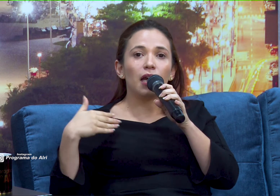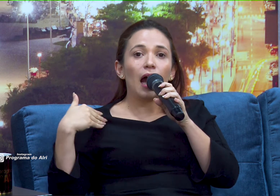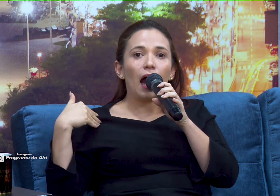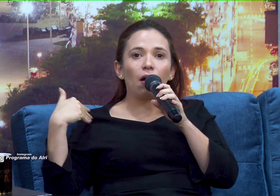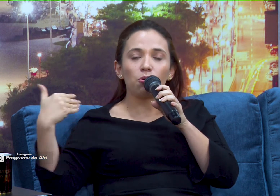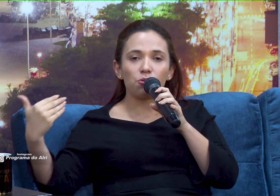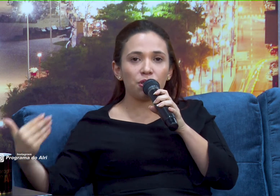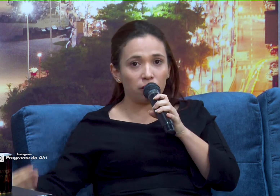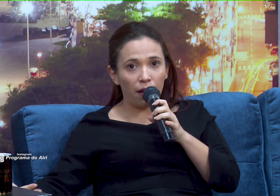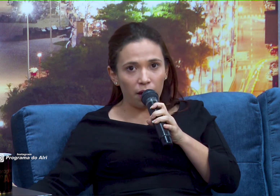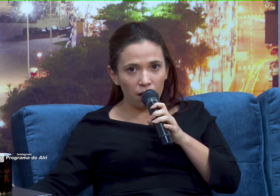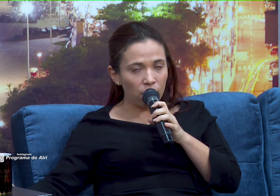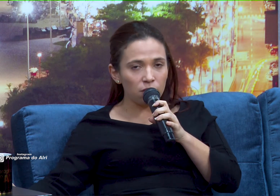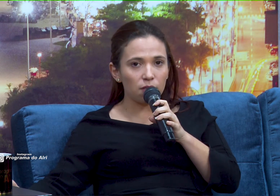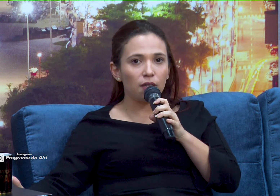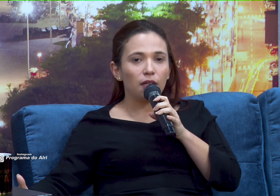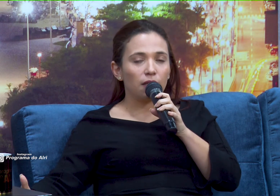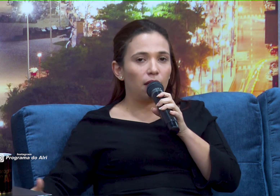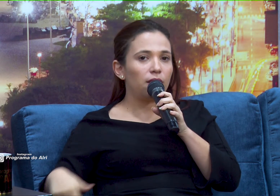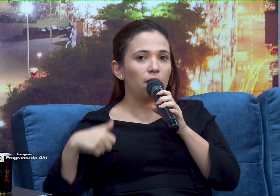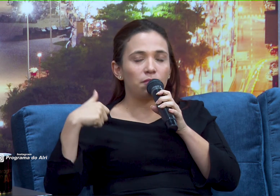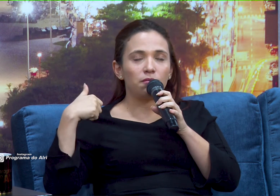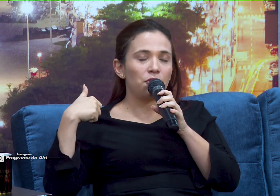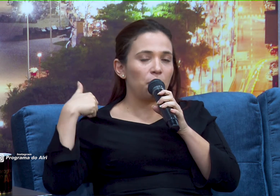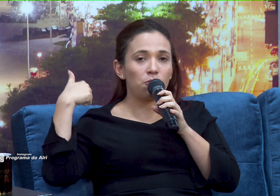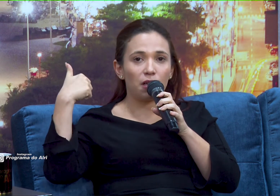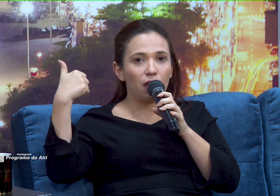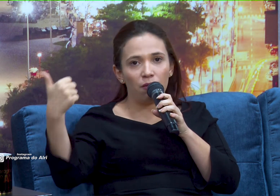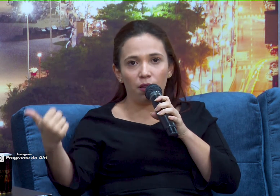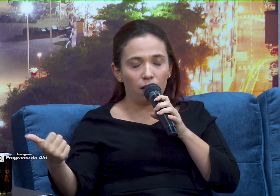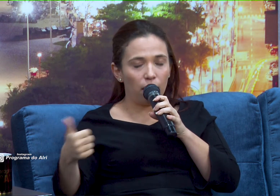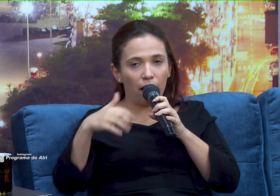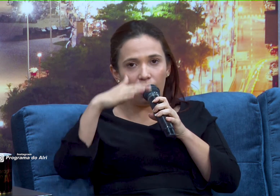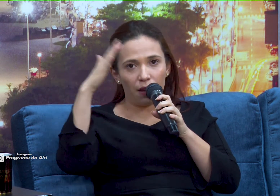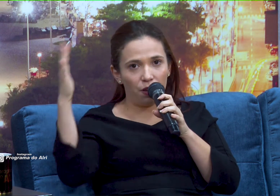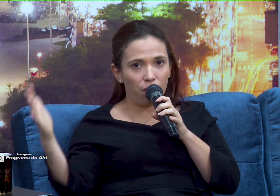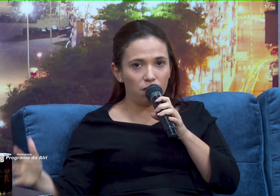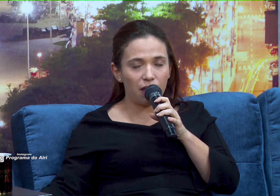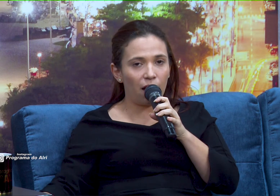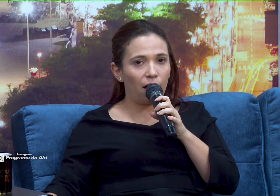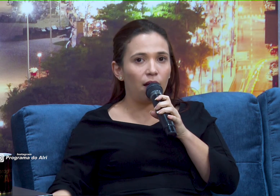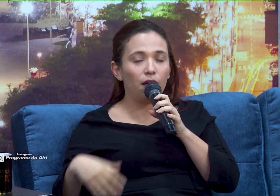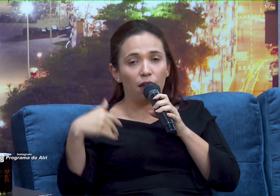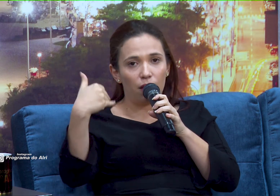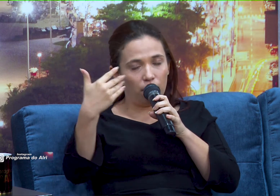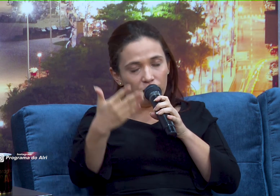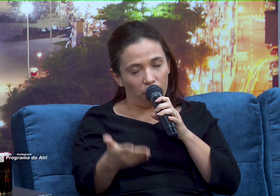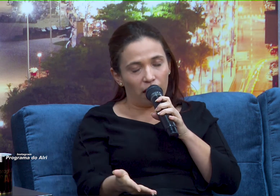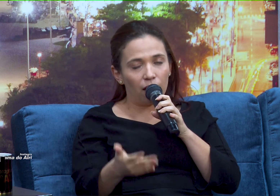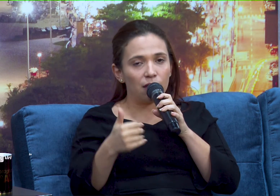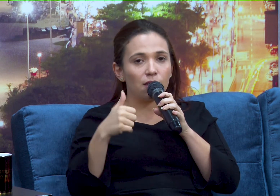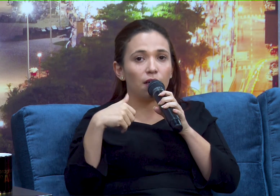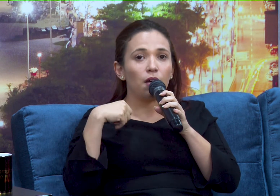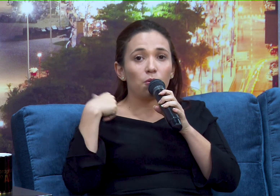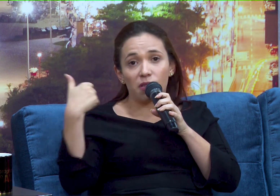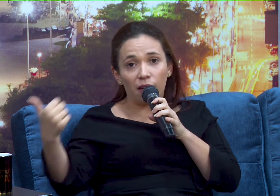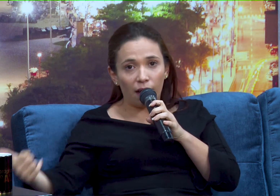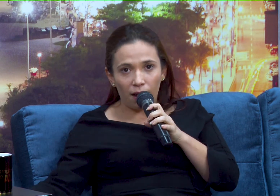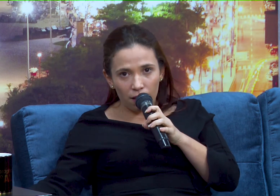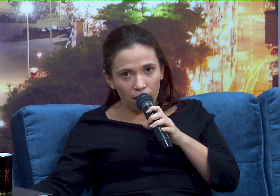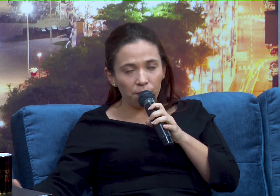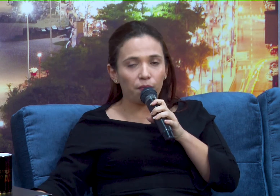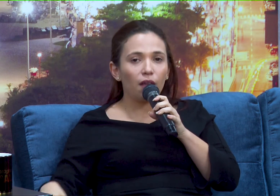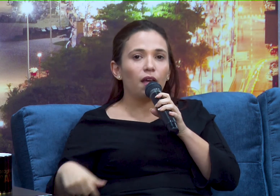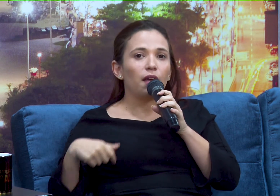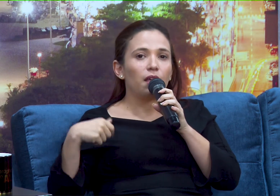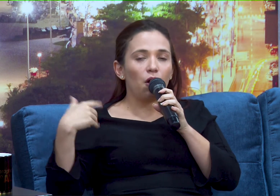Atualmente Há cursos técnicos Nós temos aqui A nível de Ceará E Fortaleza O